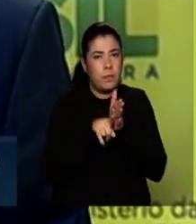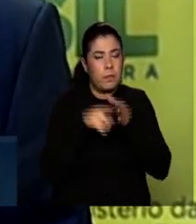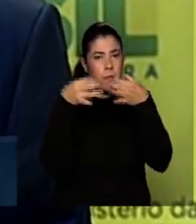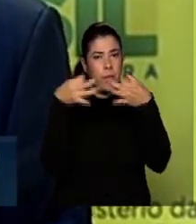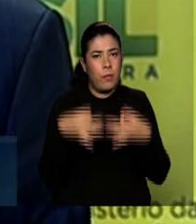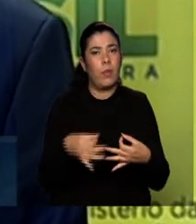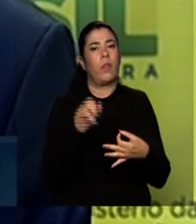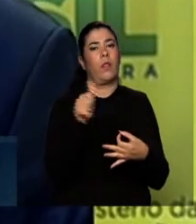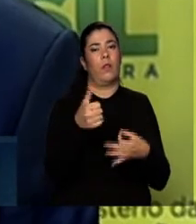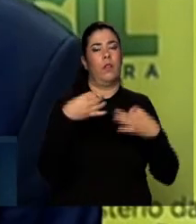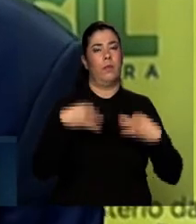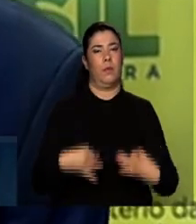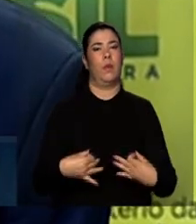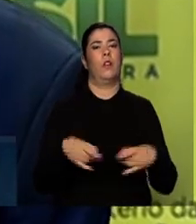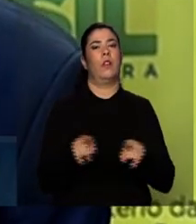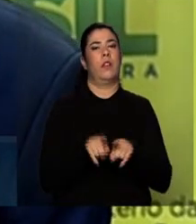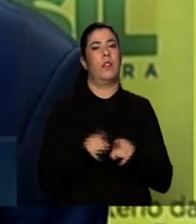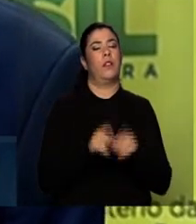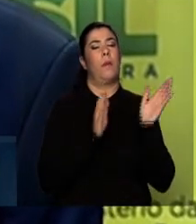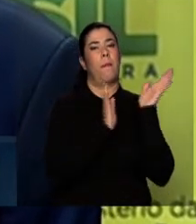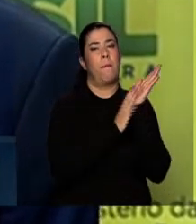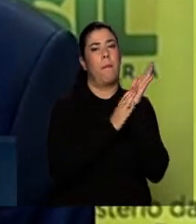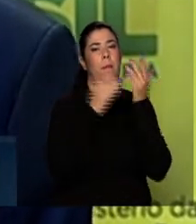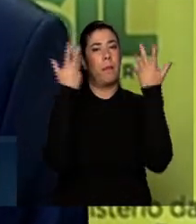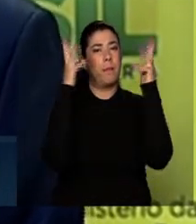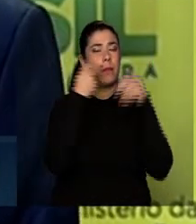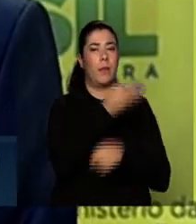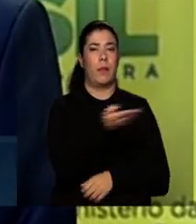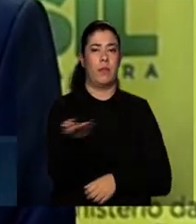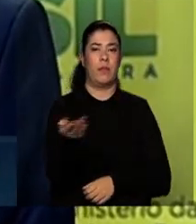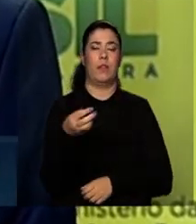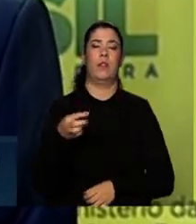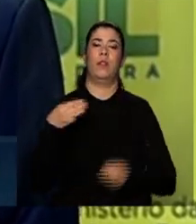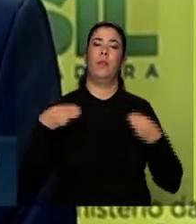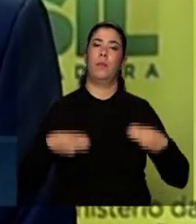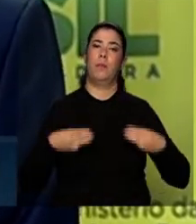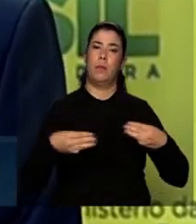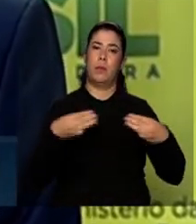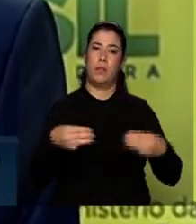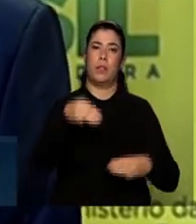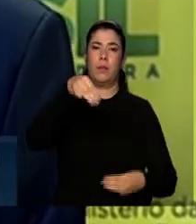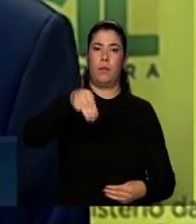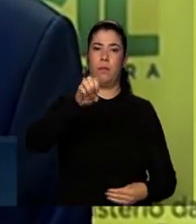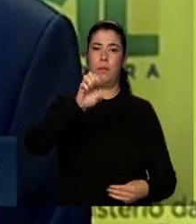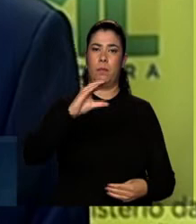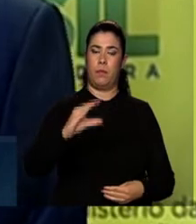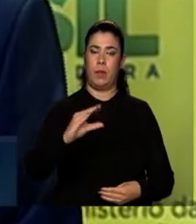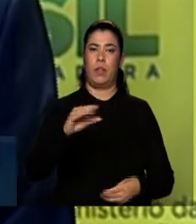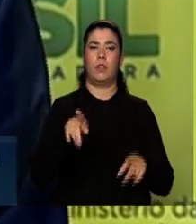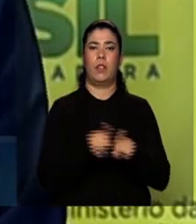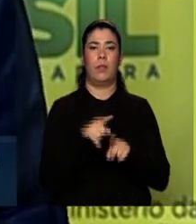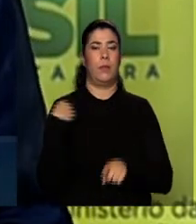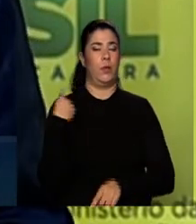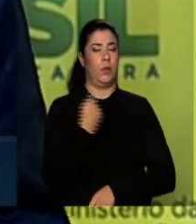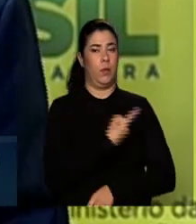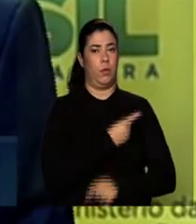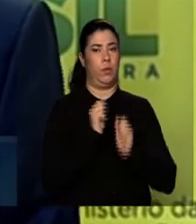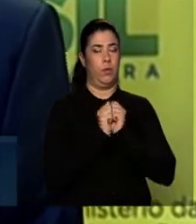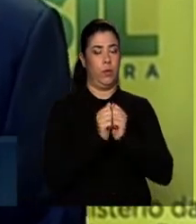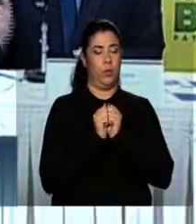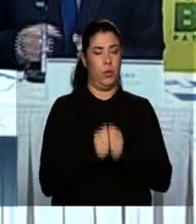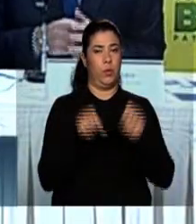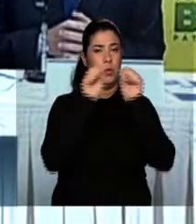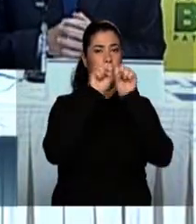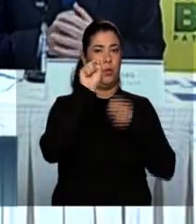muito qualificada, e eu quero, nesse sentido, parabenizar ao Ministério da Educação. Nós, lá do Ministério da Saúde, nós, do Sistema Único de